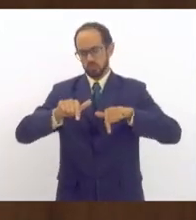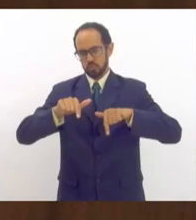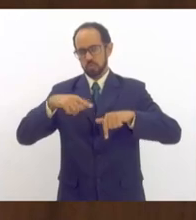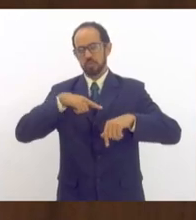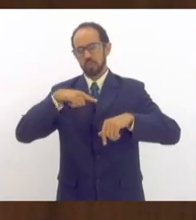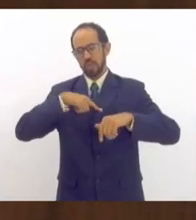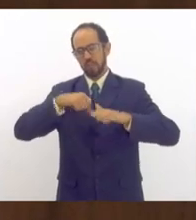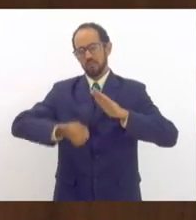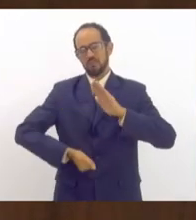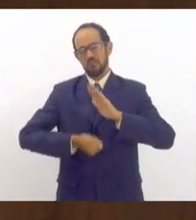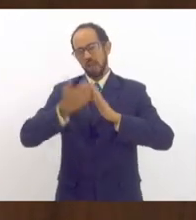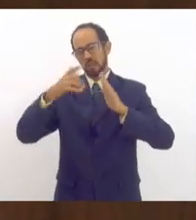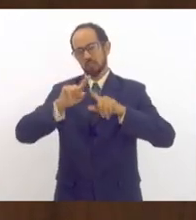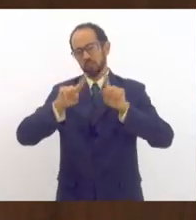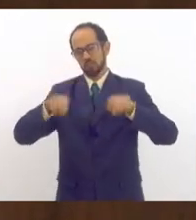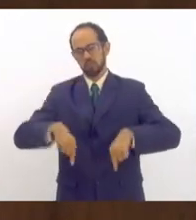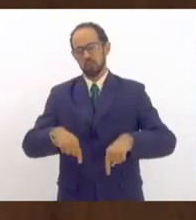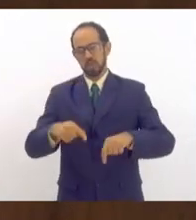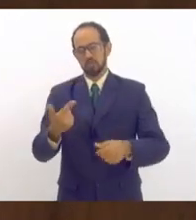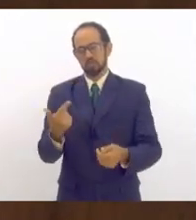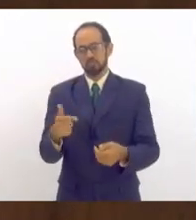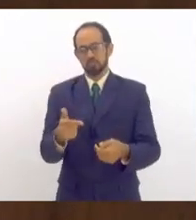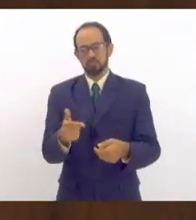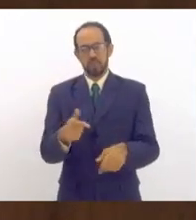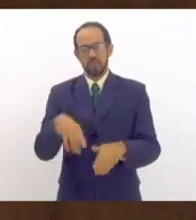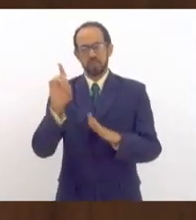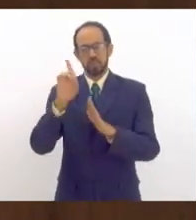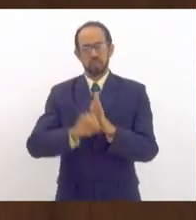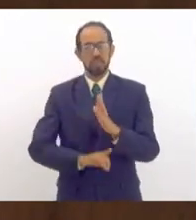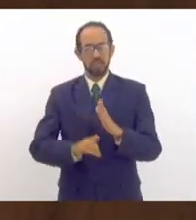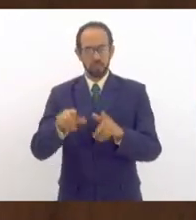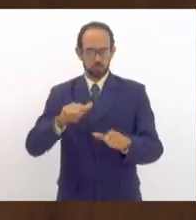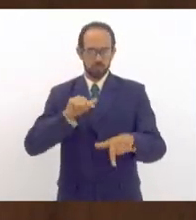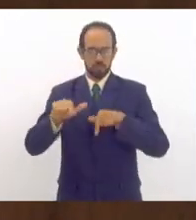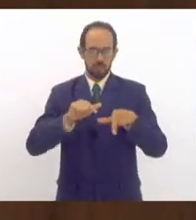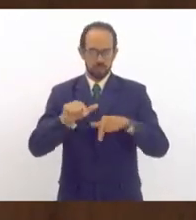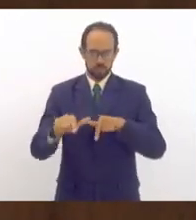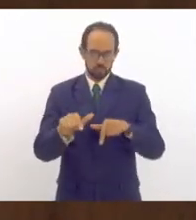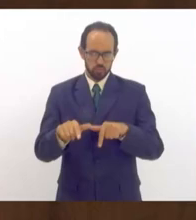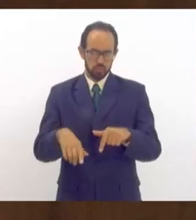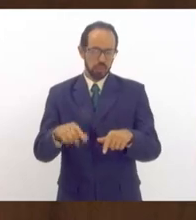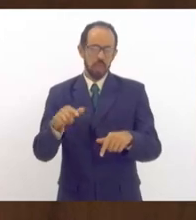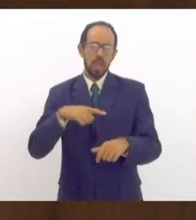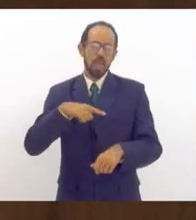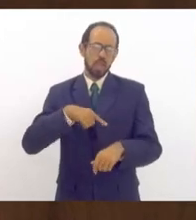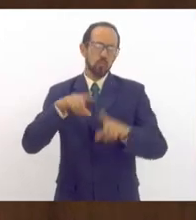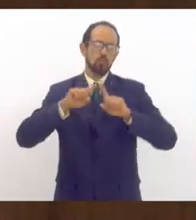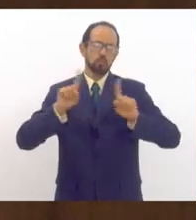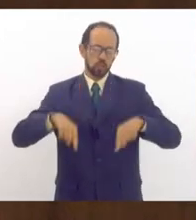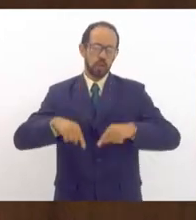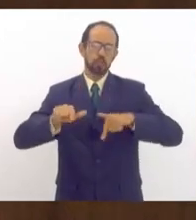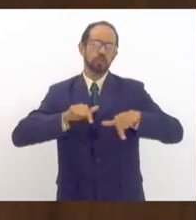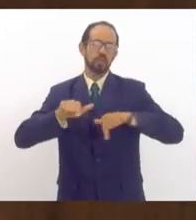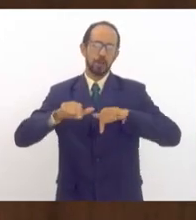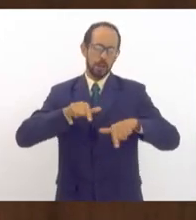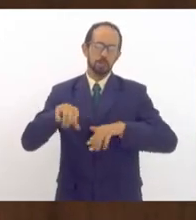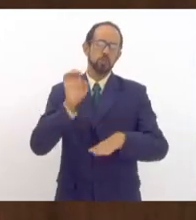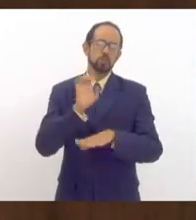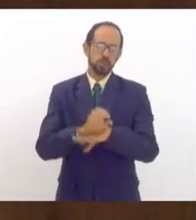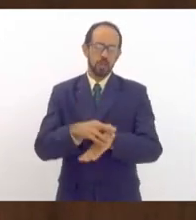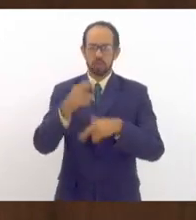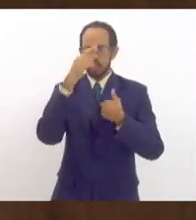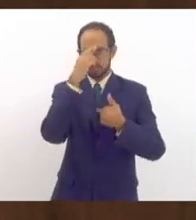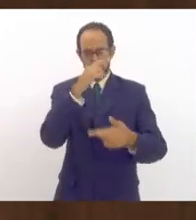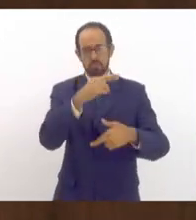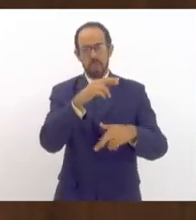desprestigiado tem servidor tem direito trabalhista tem servidor que trabalha para esse estado que cumpre a sua